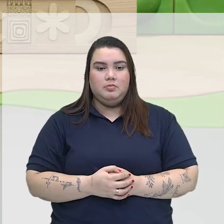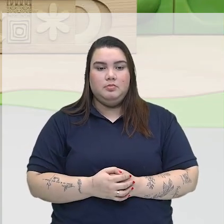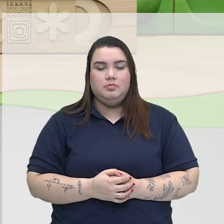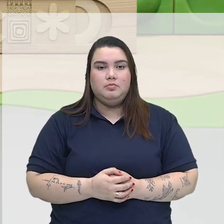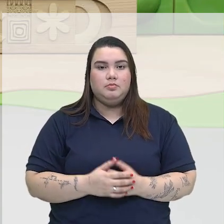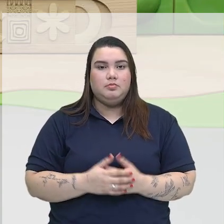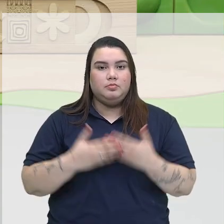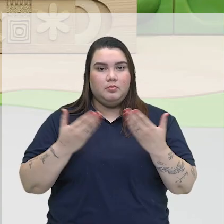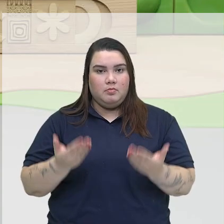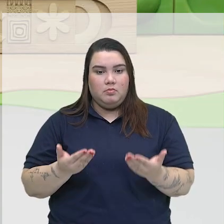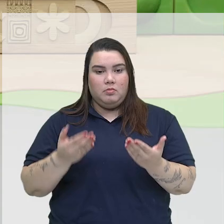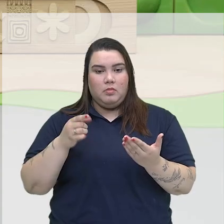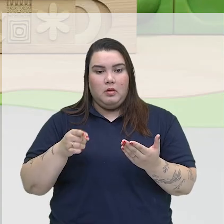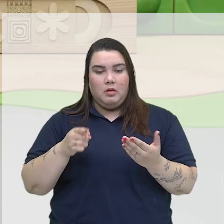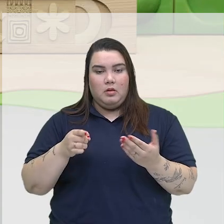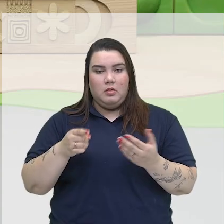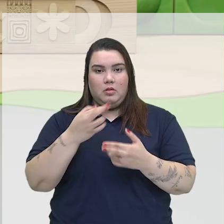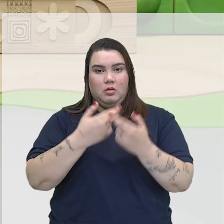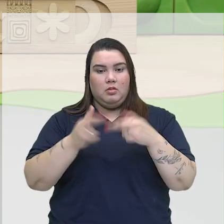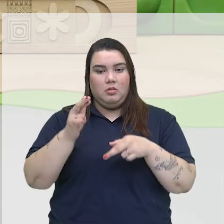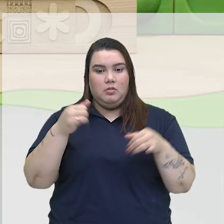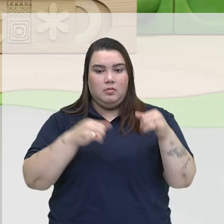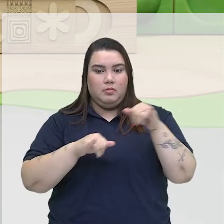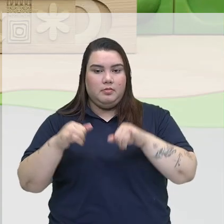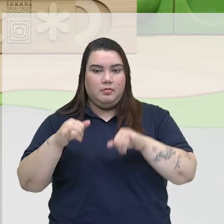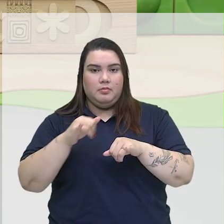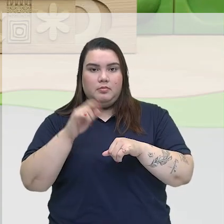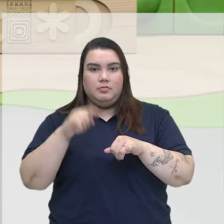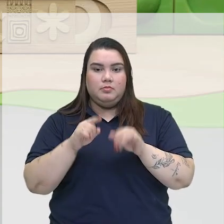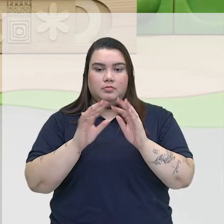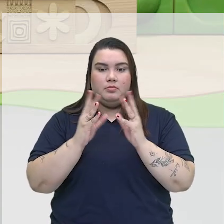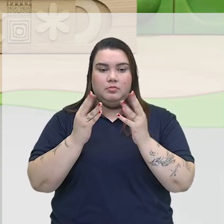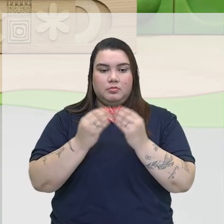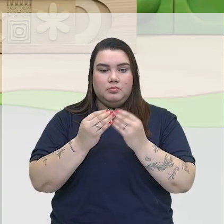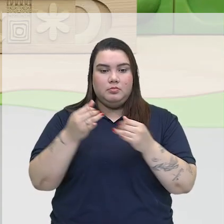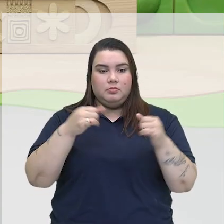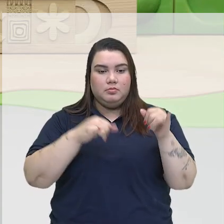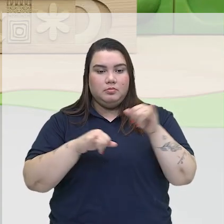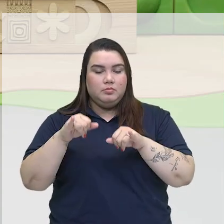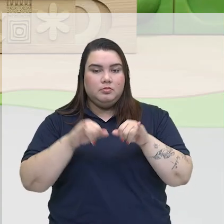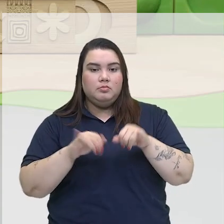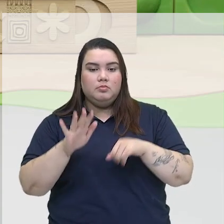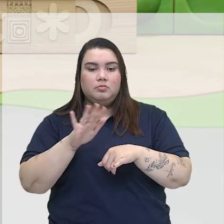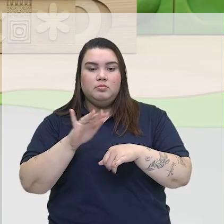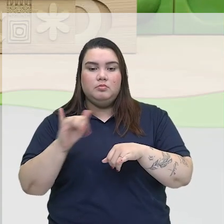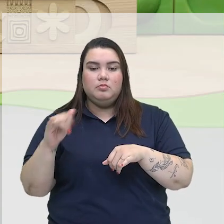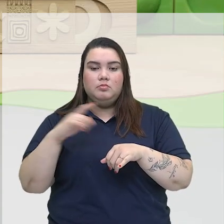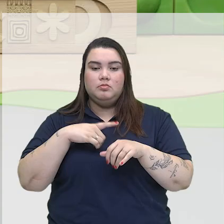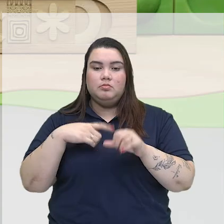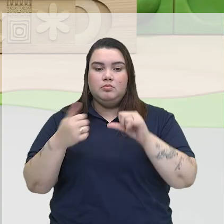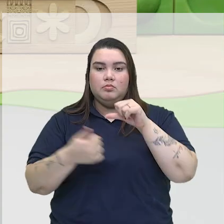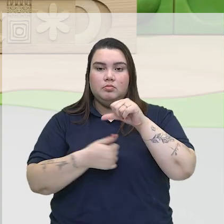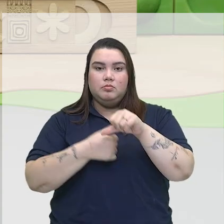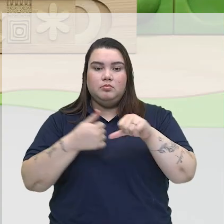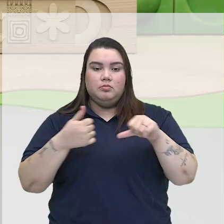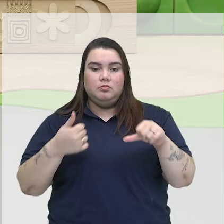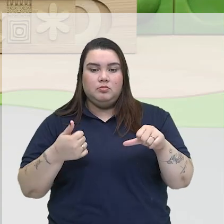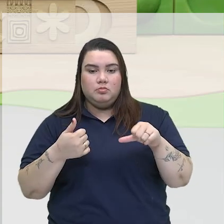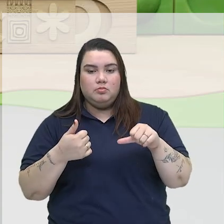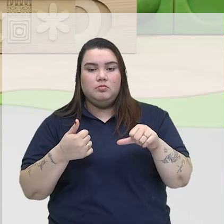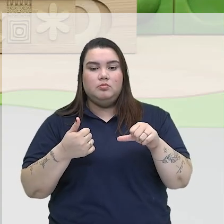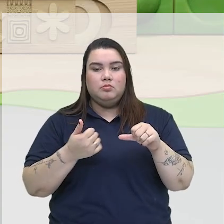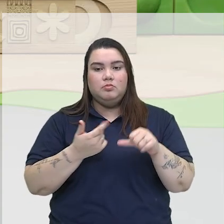redor. Então, as reações químicas, elas são substâncias químicas que vão sofrer uma